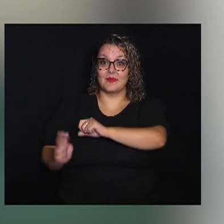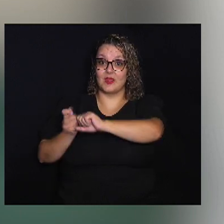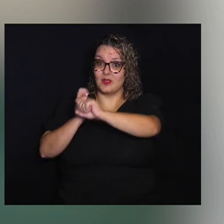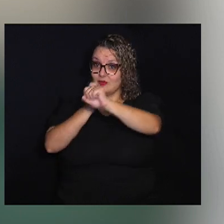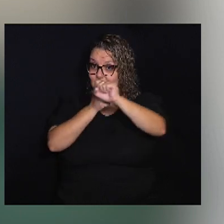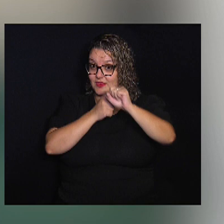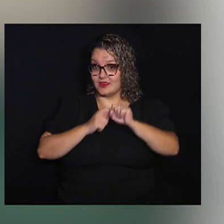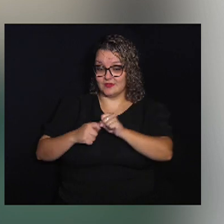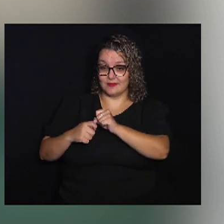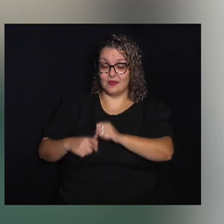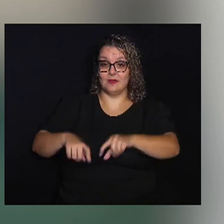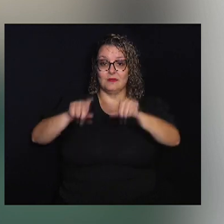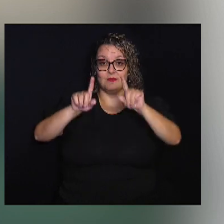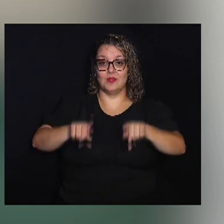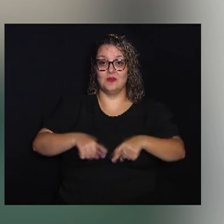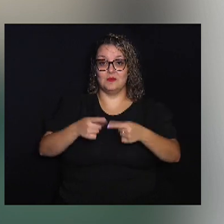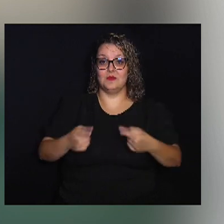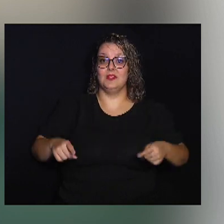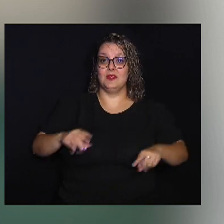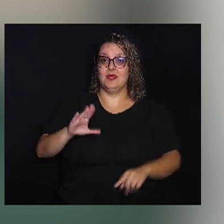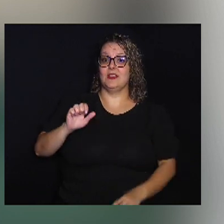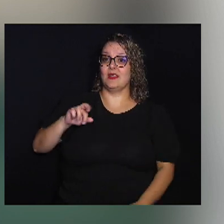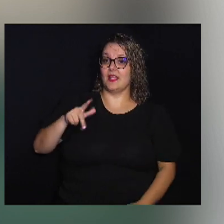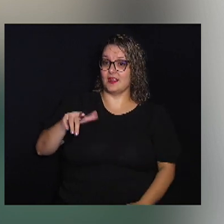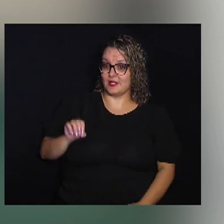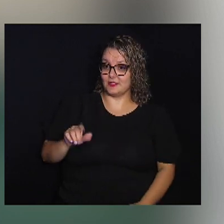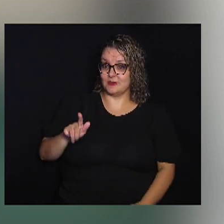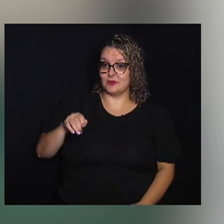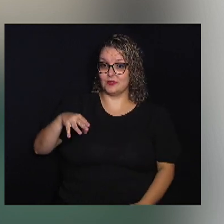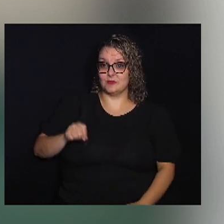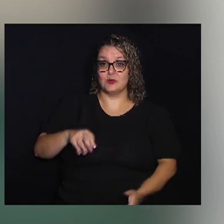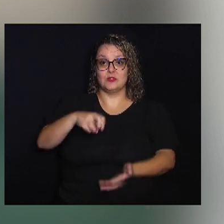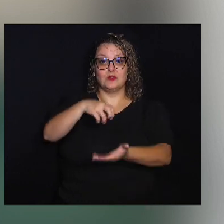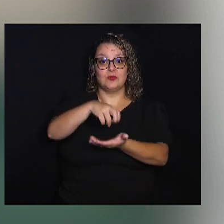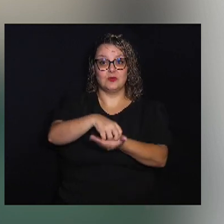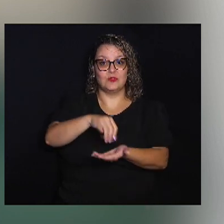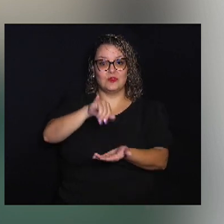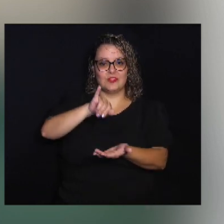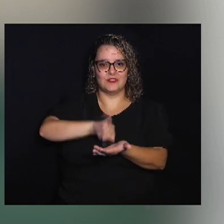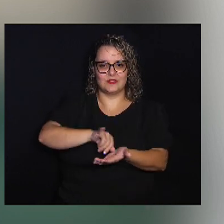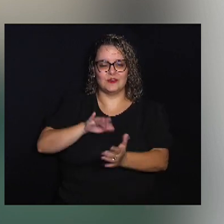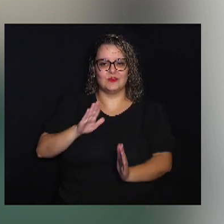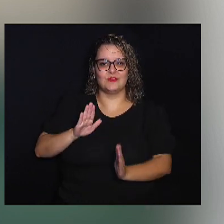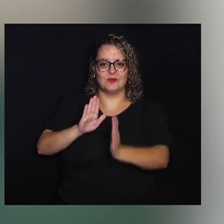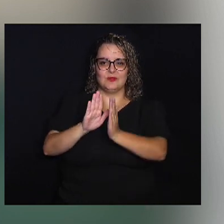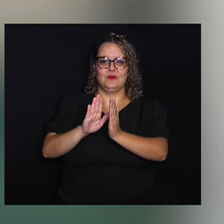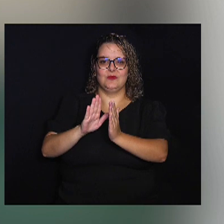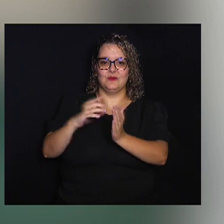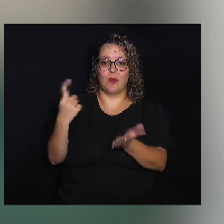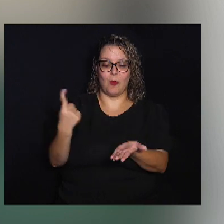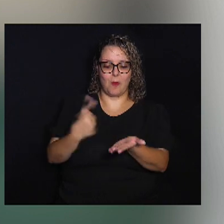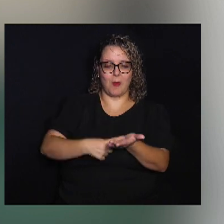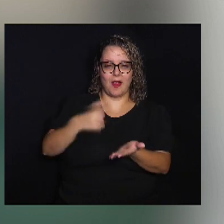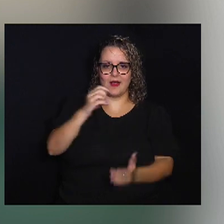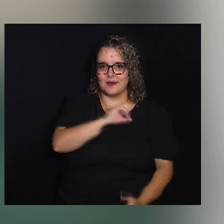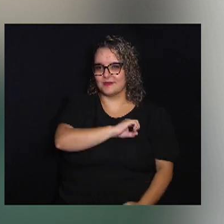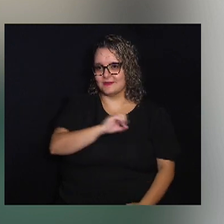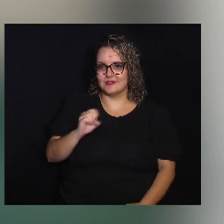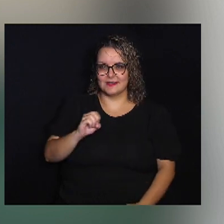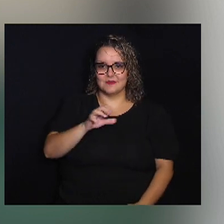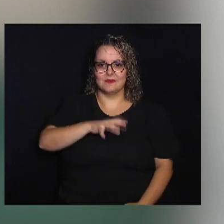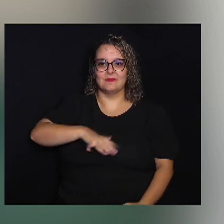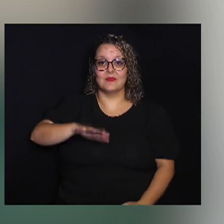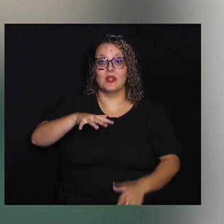ao maestro Carlos Gomes, que fica no centro de Campinas, em frente ao Marco Zero, uma das regiões